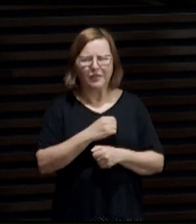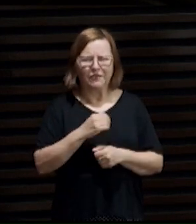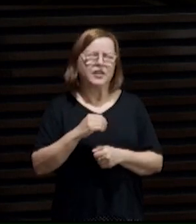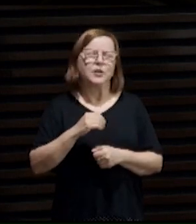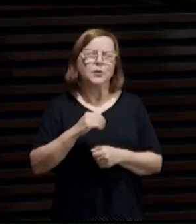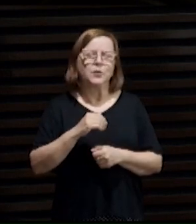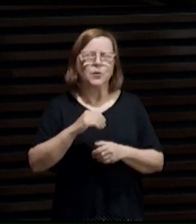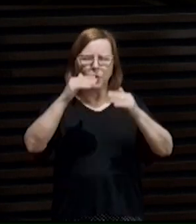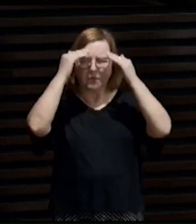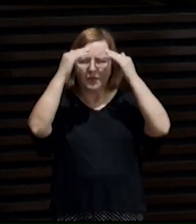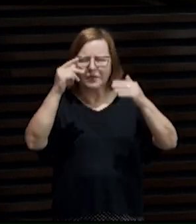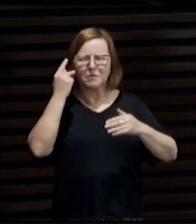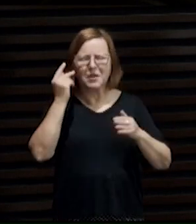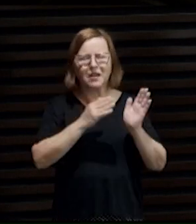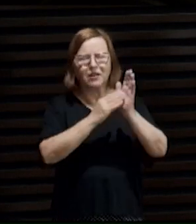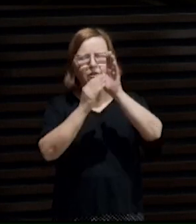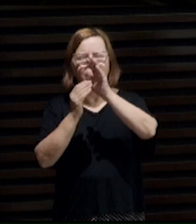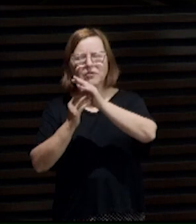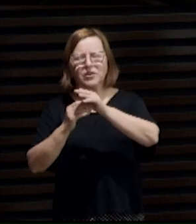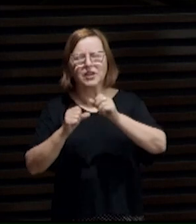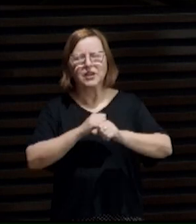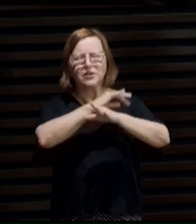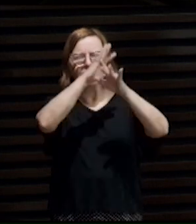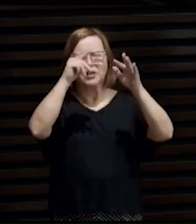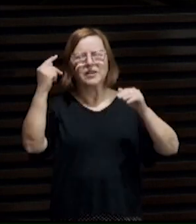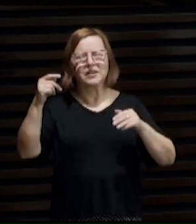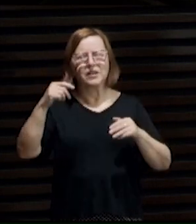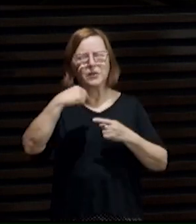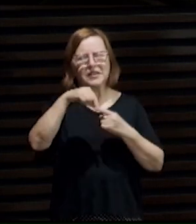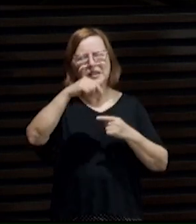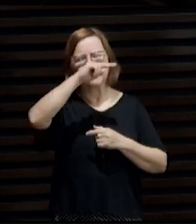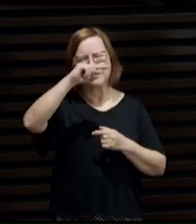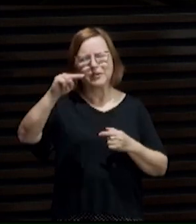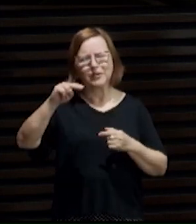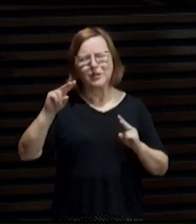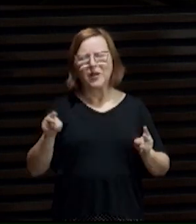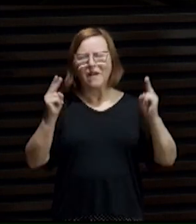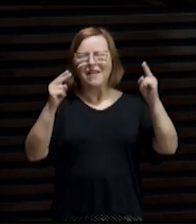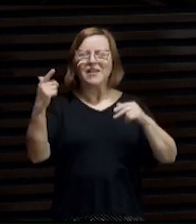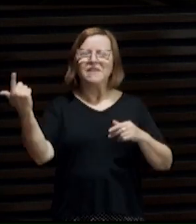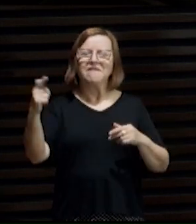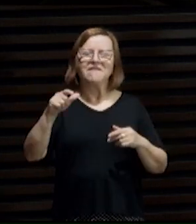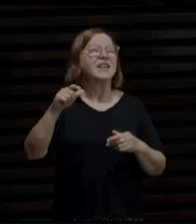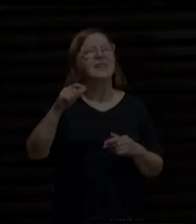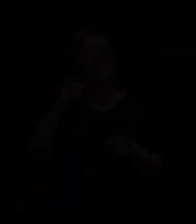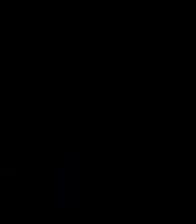o louvor e glória do teu santíssimo nome. Hosana, ora vem, Senhor Jesus. Amém.